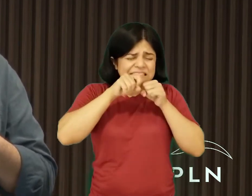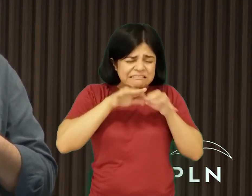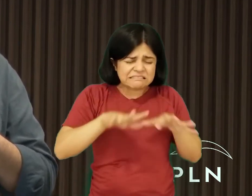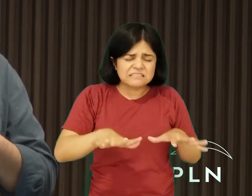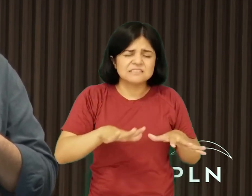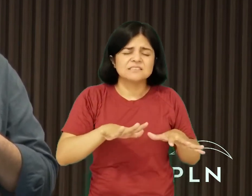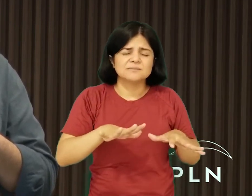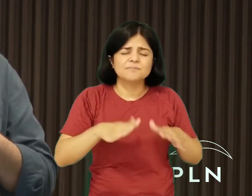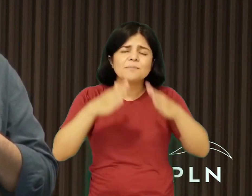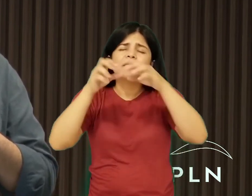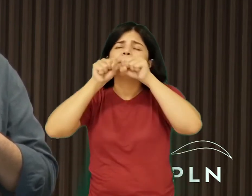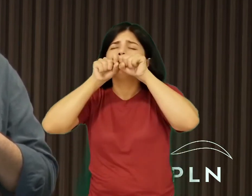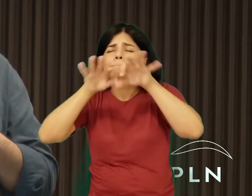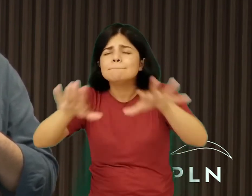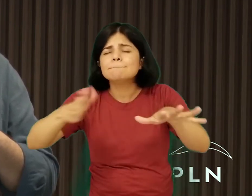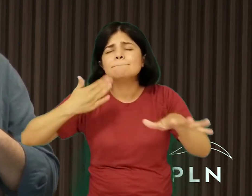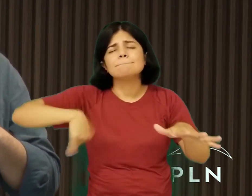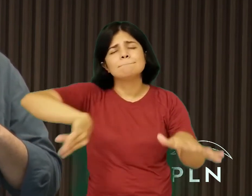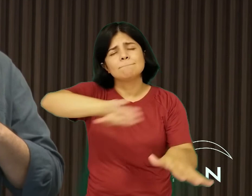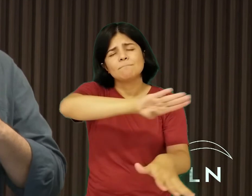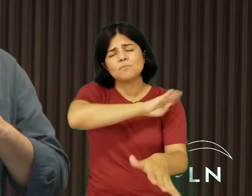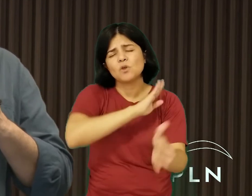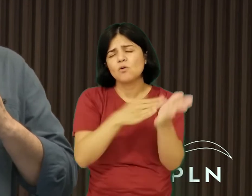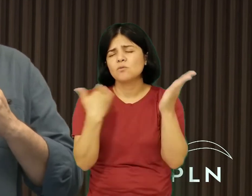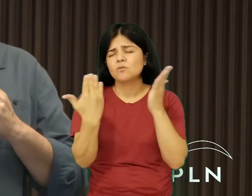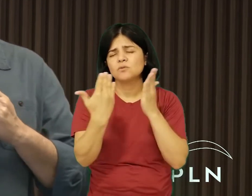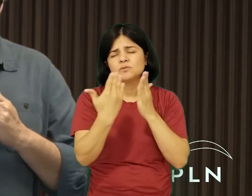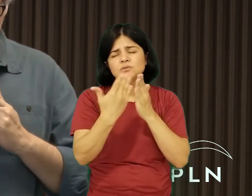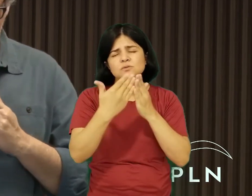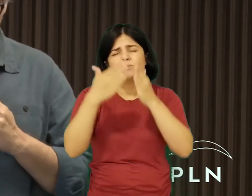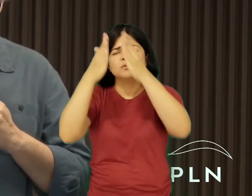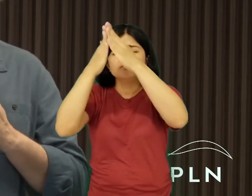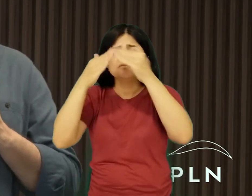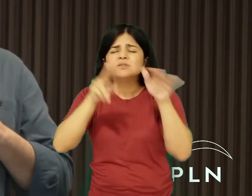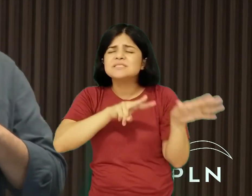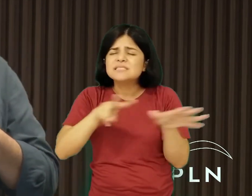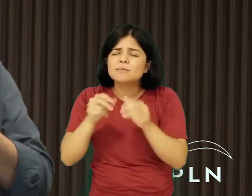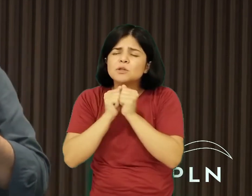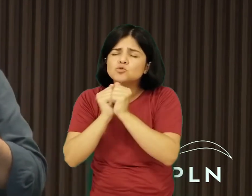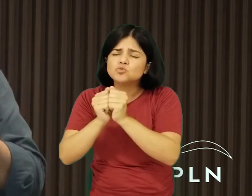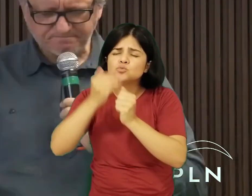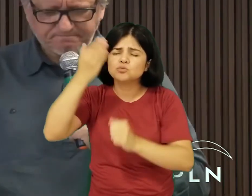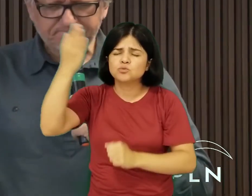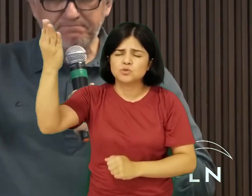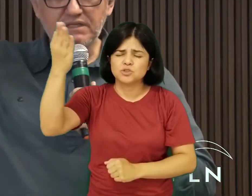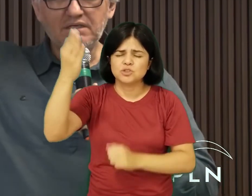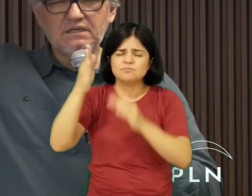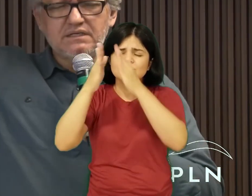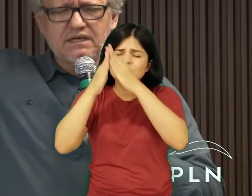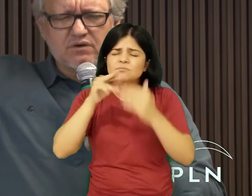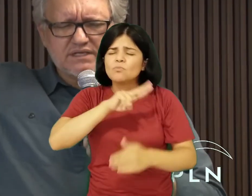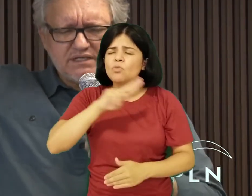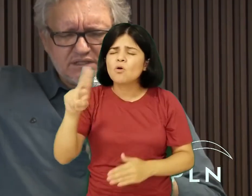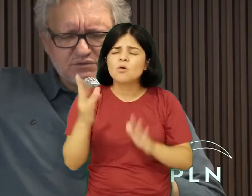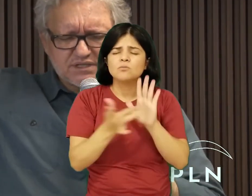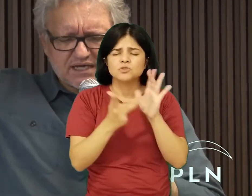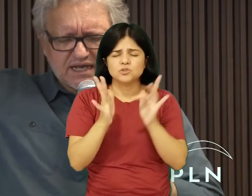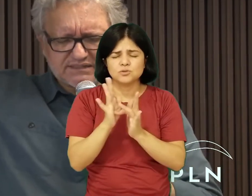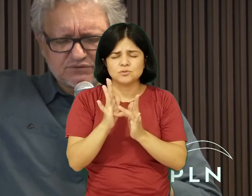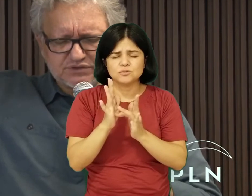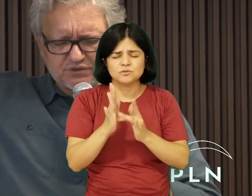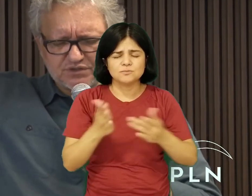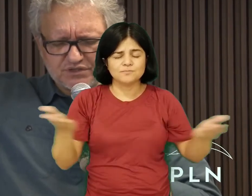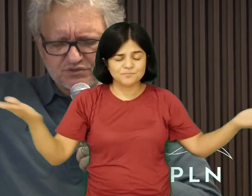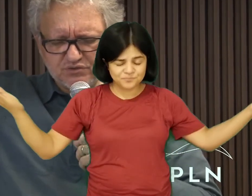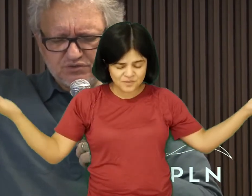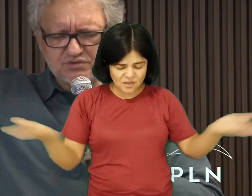todos. Dá-nos uma semana na Tua presença, é o que nós te pedimos e clamamos em nome de Jesus. E agora, queridos, que a graça